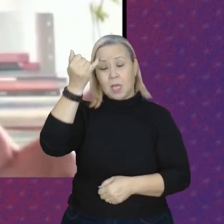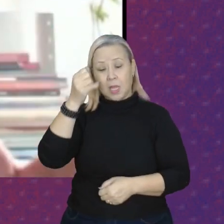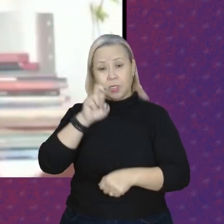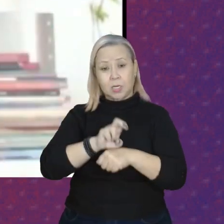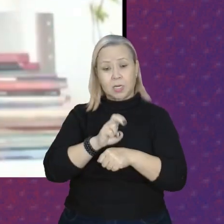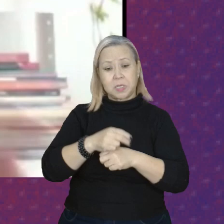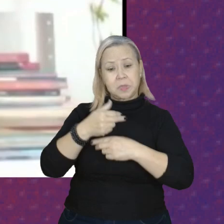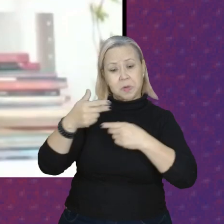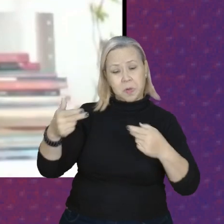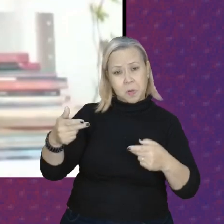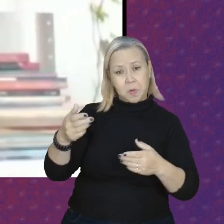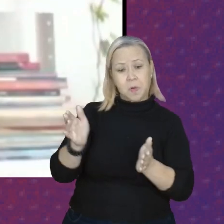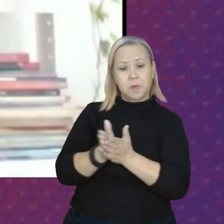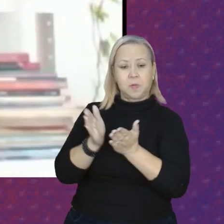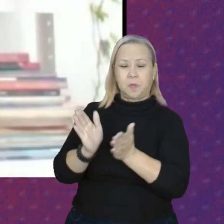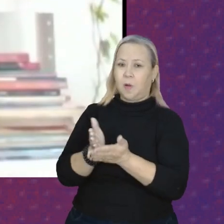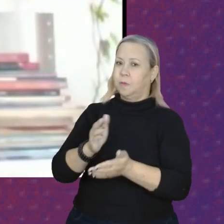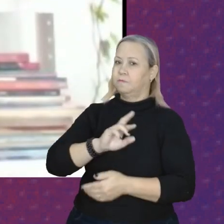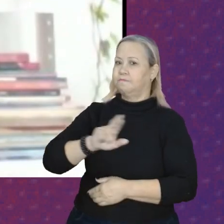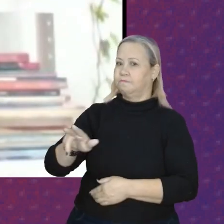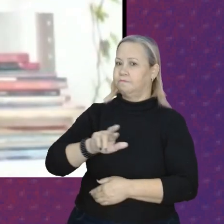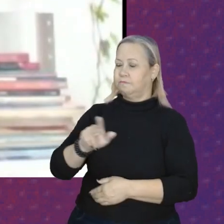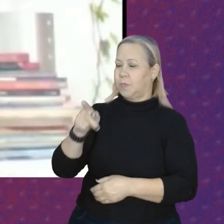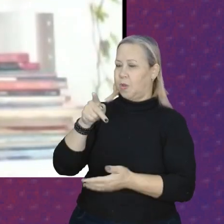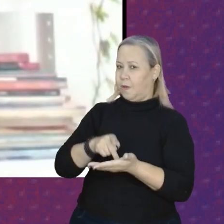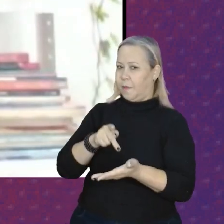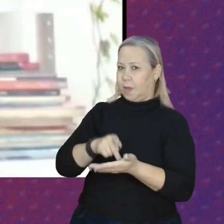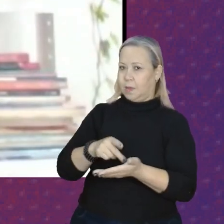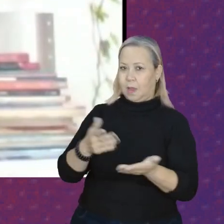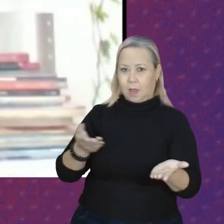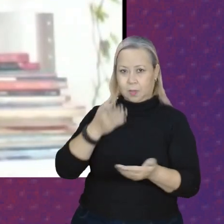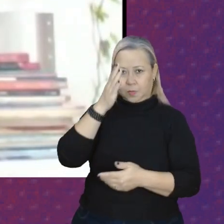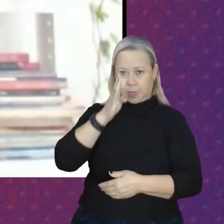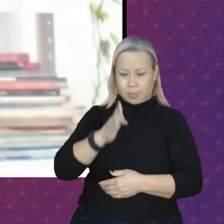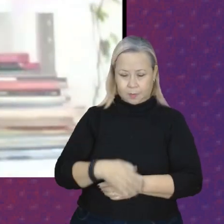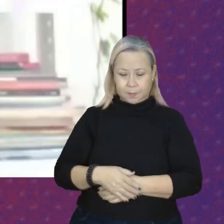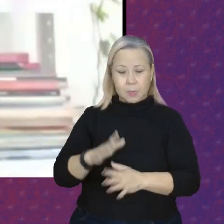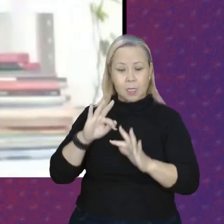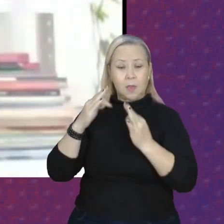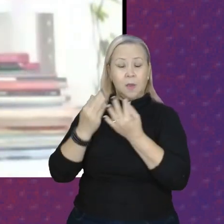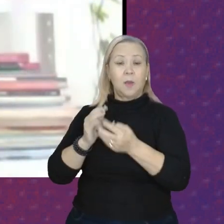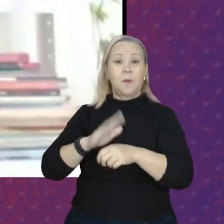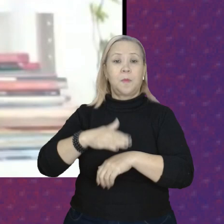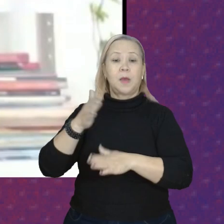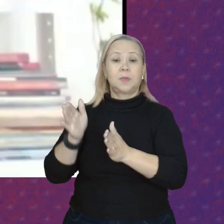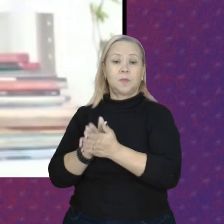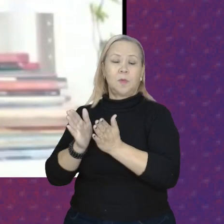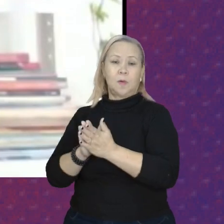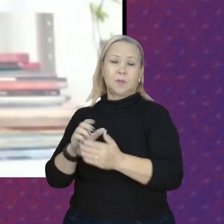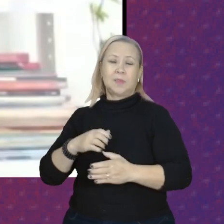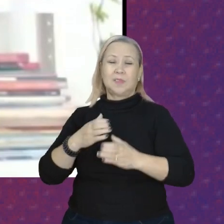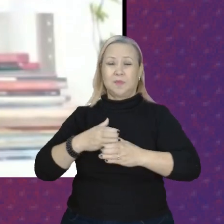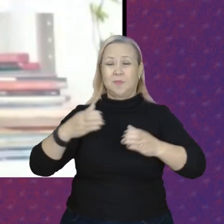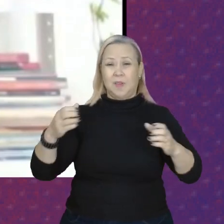de pobre, não é verdade hoje no Brasil. As famílias mais pobres têm as maiores dificuldades de acesso à